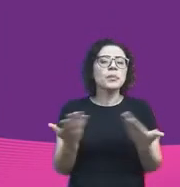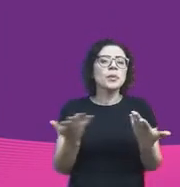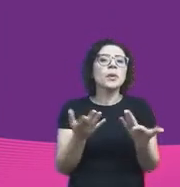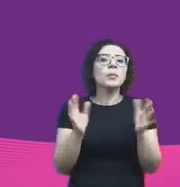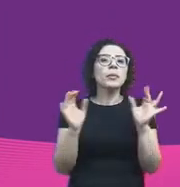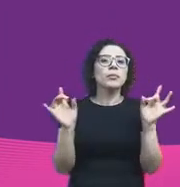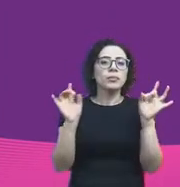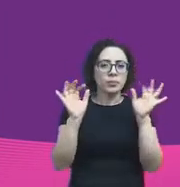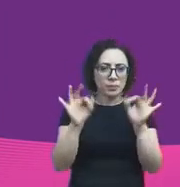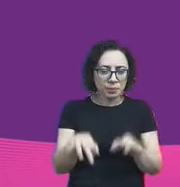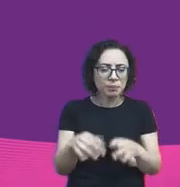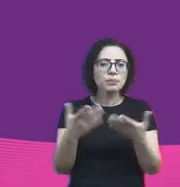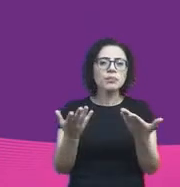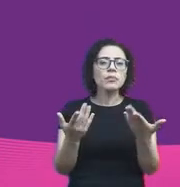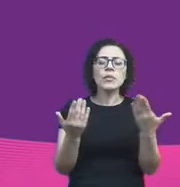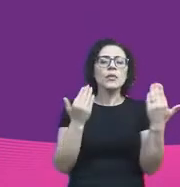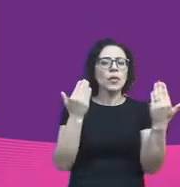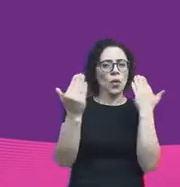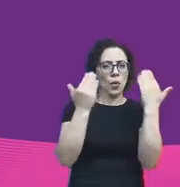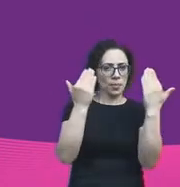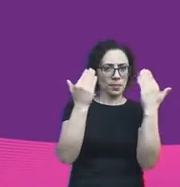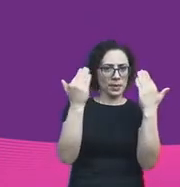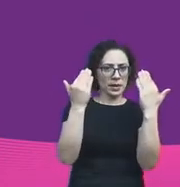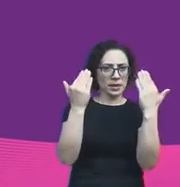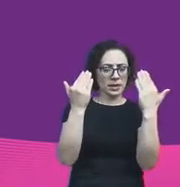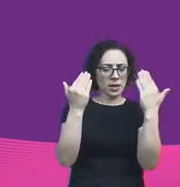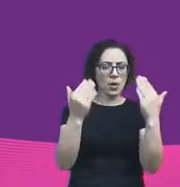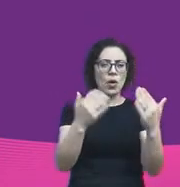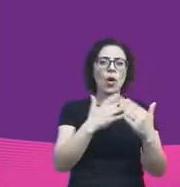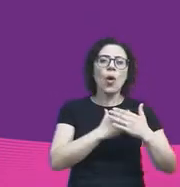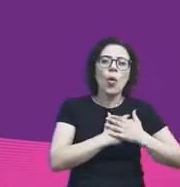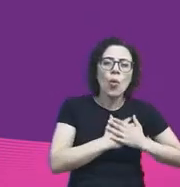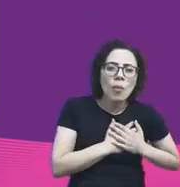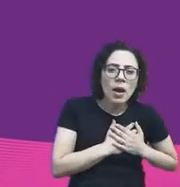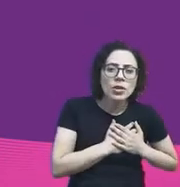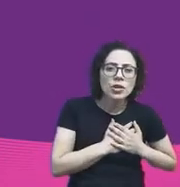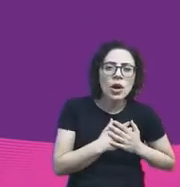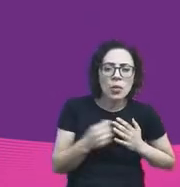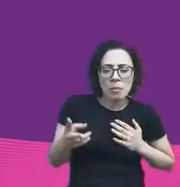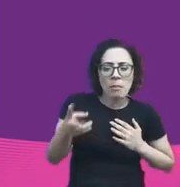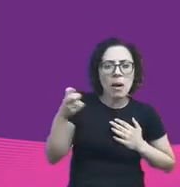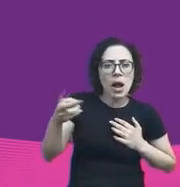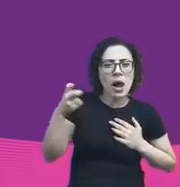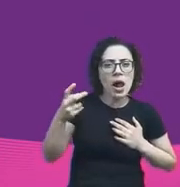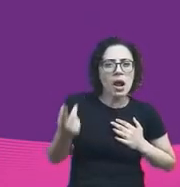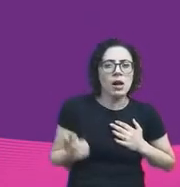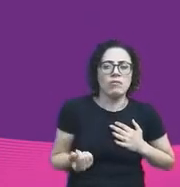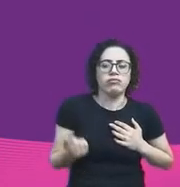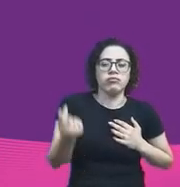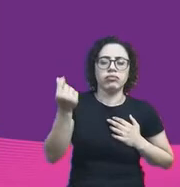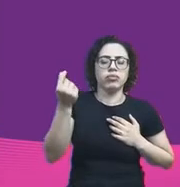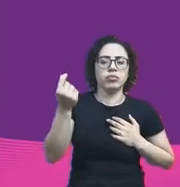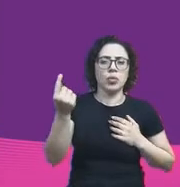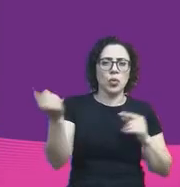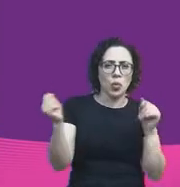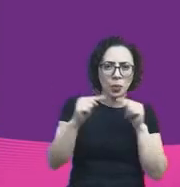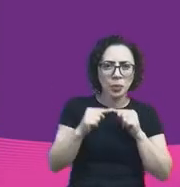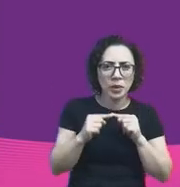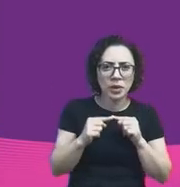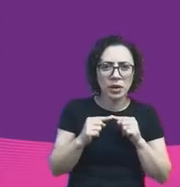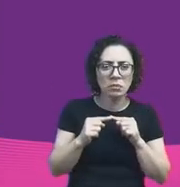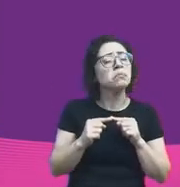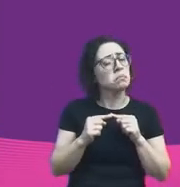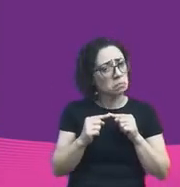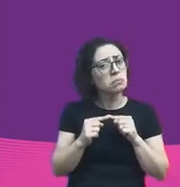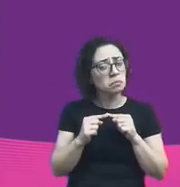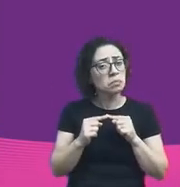com lucro? Sim, a gente pode juntar compaixão com lucro se a gente pensar, como o Guilherme disse, na questão dos recursos. Tá? A